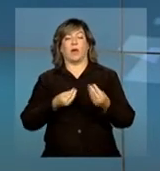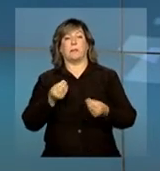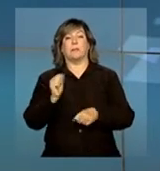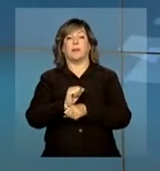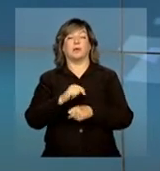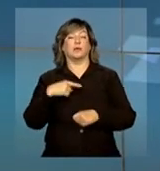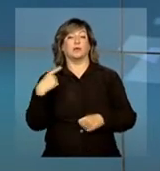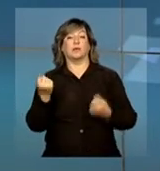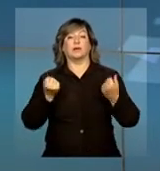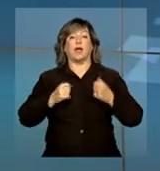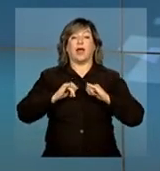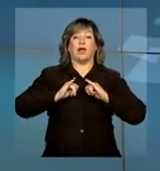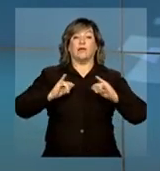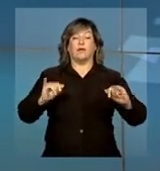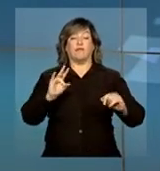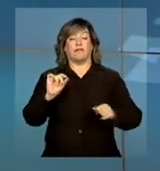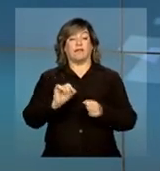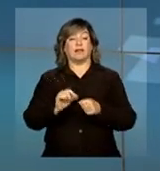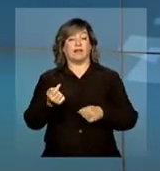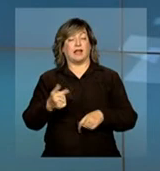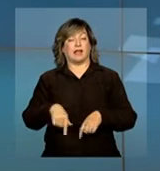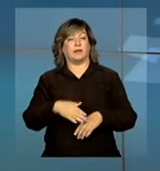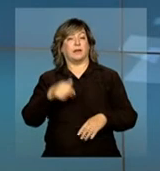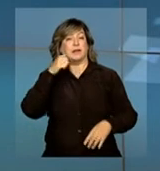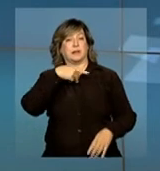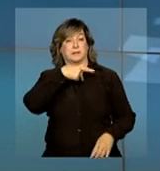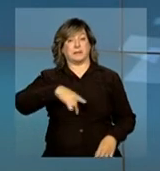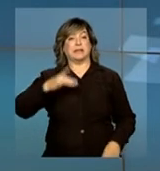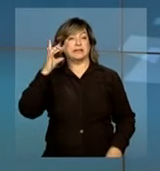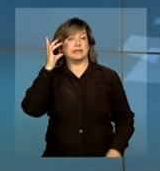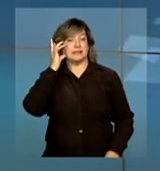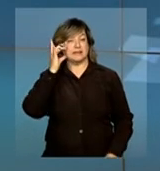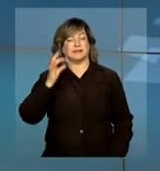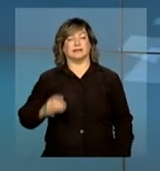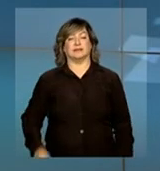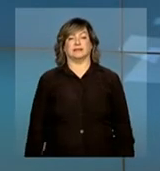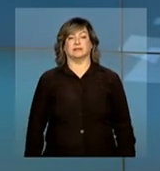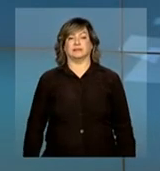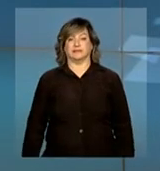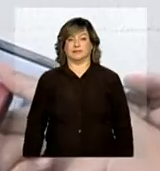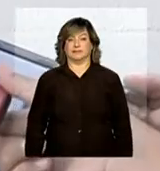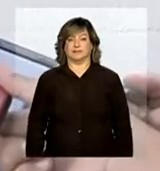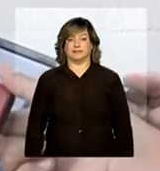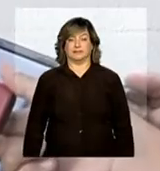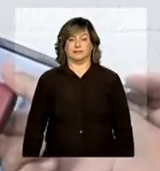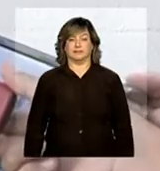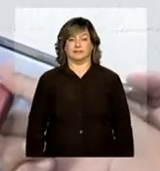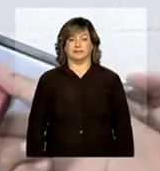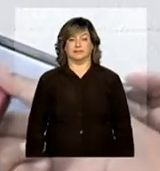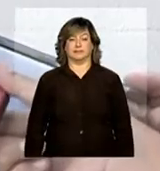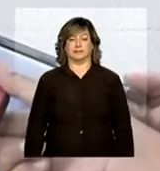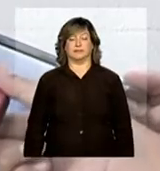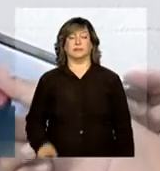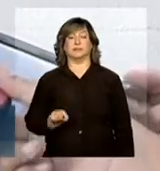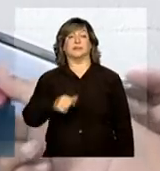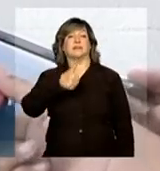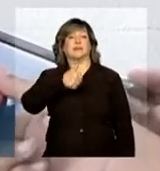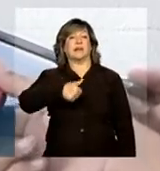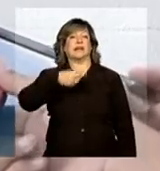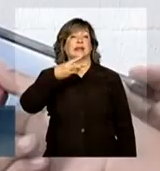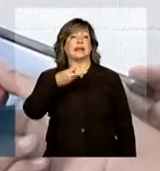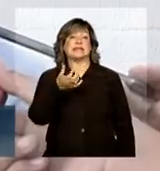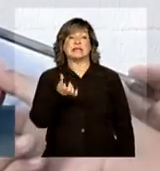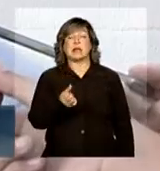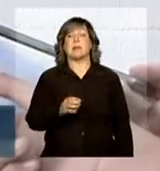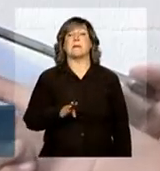dos anúncios que serão feitos daqui a pouco pela presidenta Dilma Rousseff. Os 136 bilhões